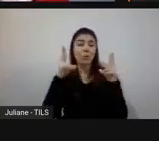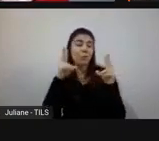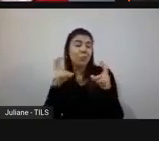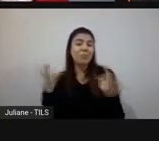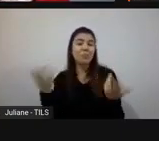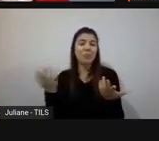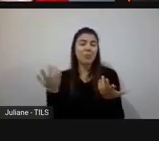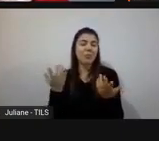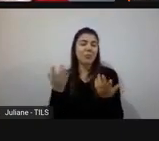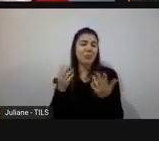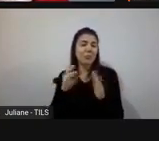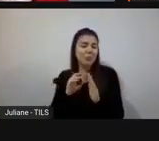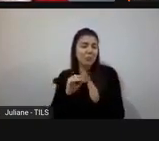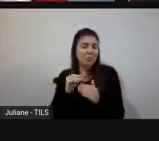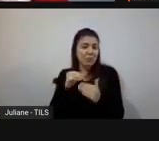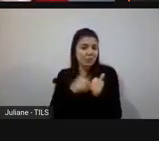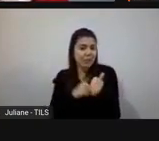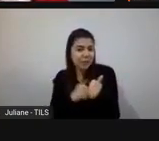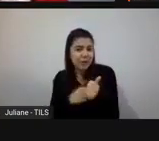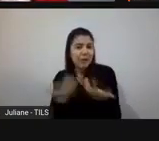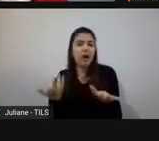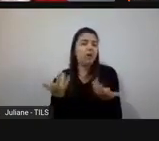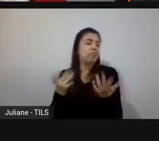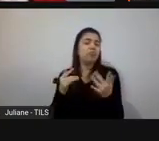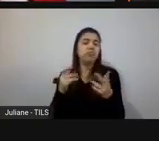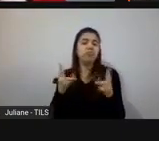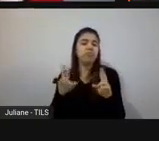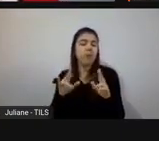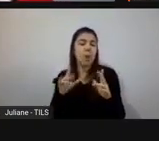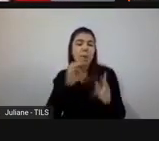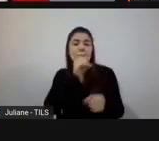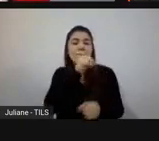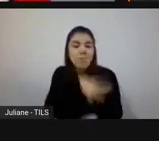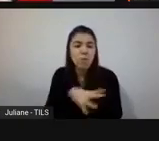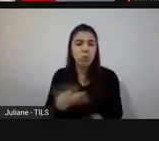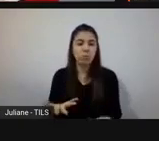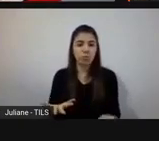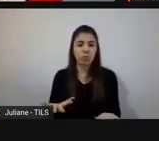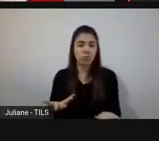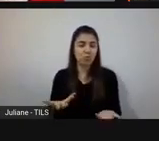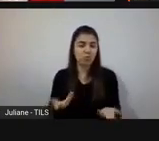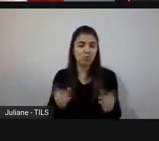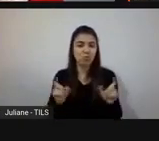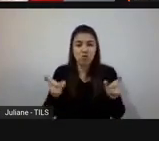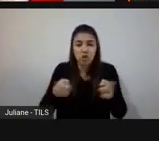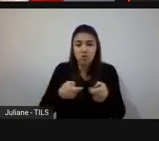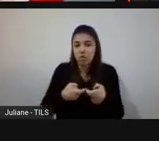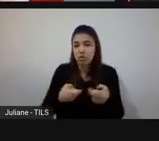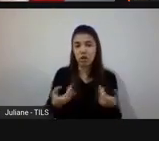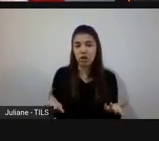de contar coisas íntimas para estranhos. Se for algo íntimo,